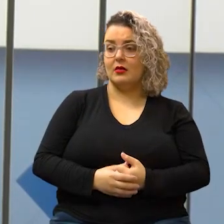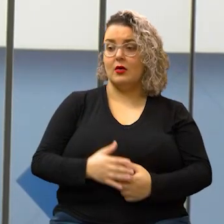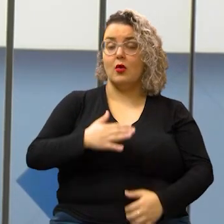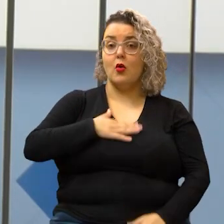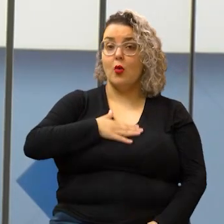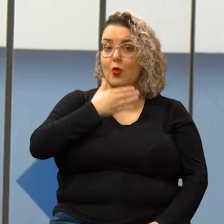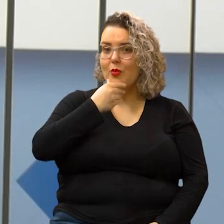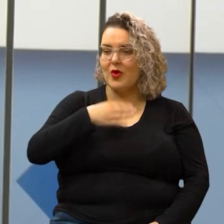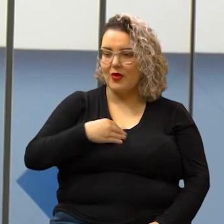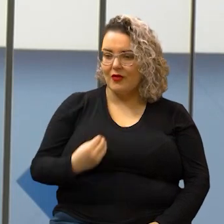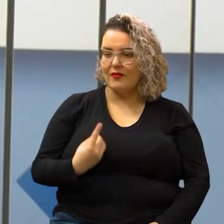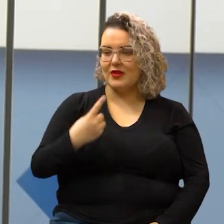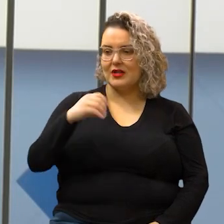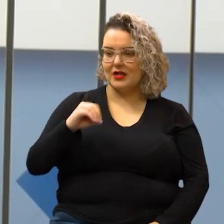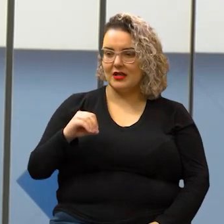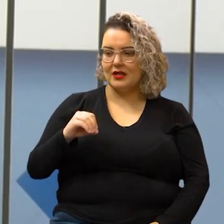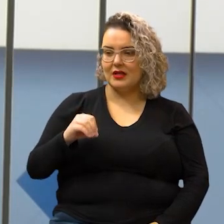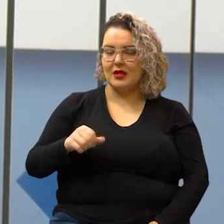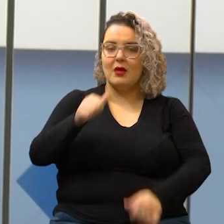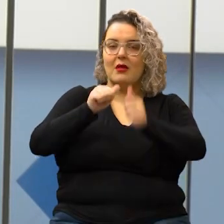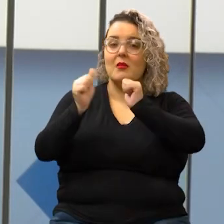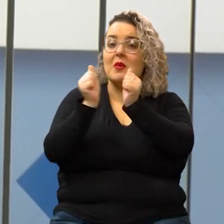filho de 10 anos bebe comigo no bar.